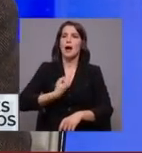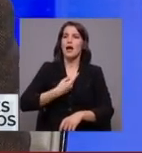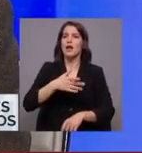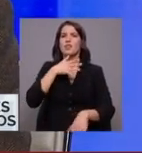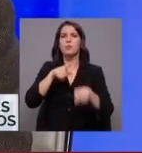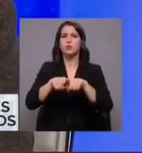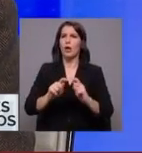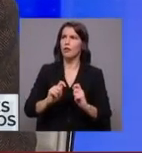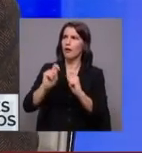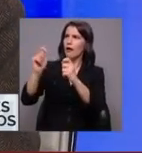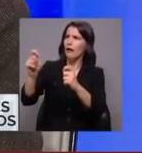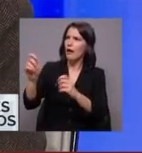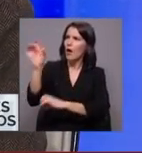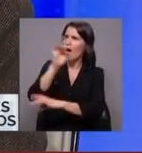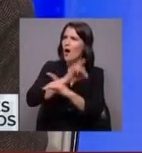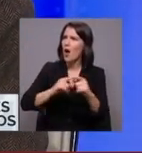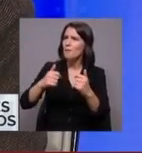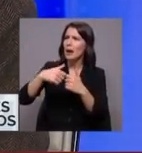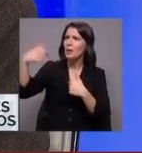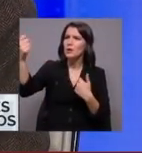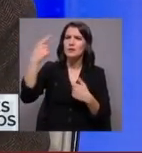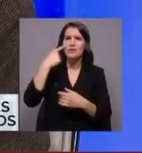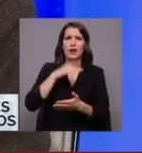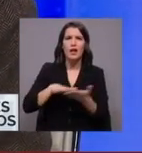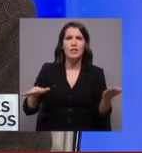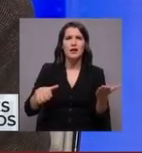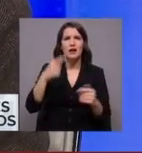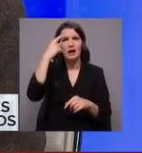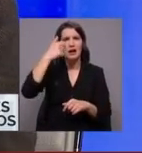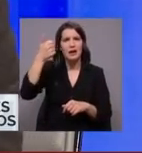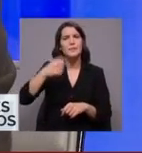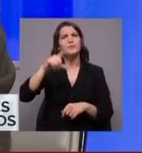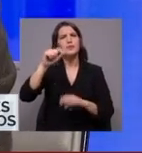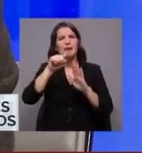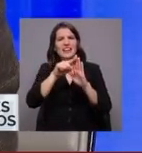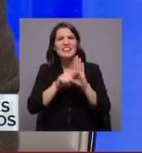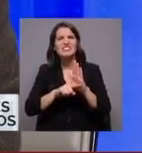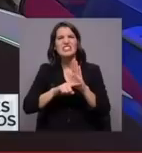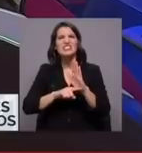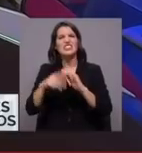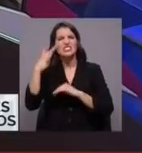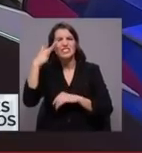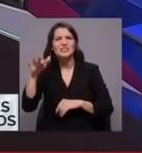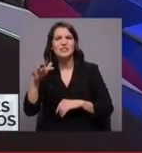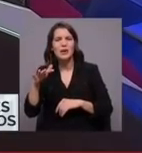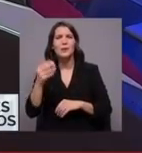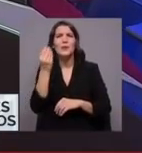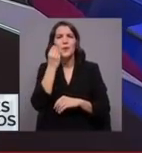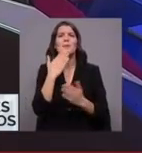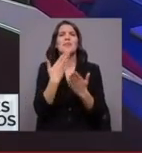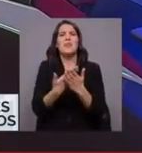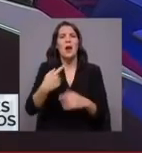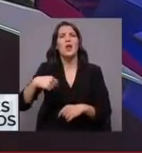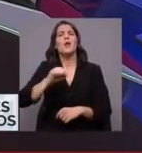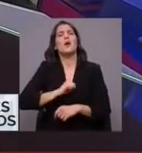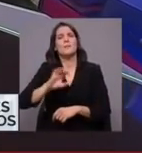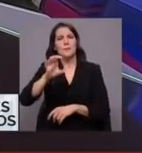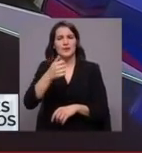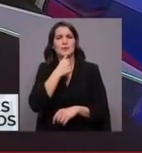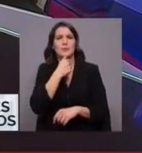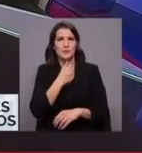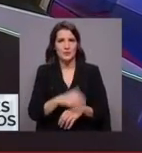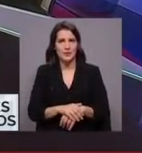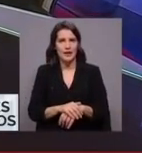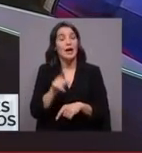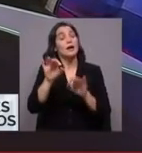transferir para uma atividade cada vez mais distante e disse também que é importante que haja visto das transnacionais sabe como é que estude colocar nosso país mas a entrevista